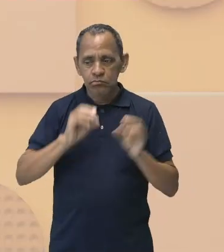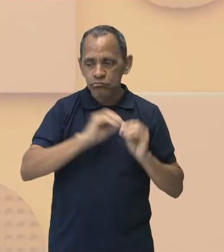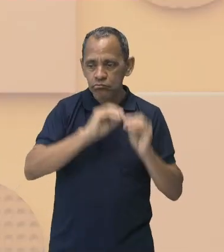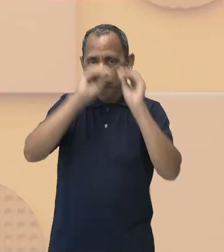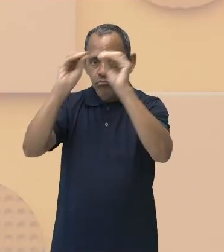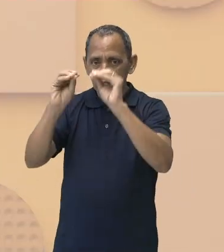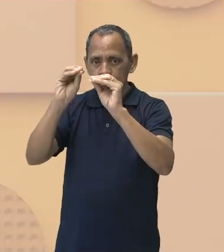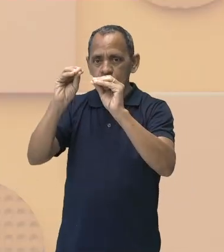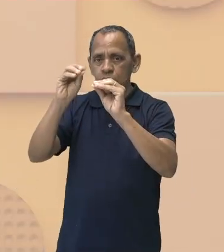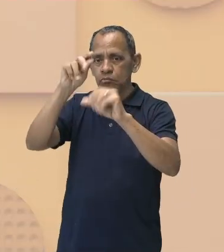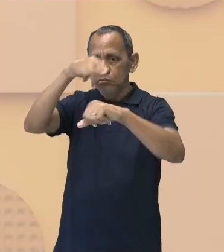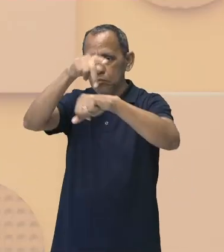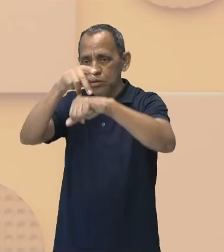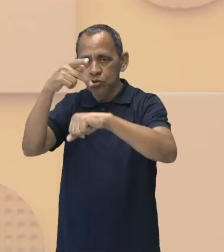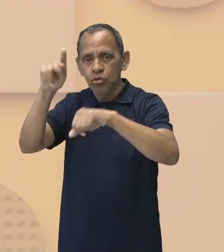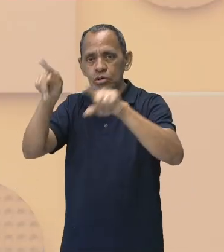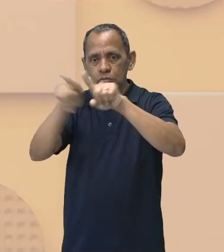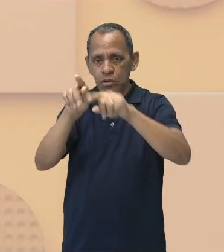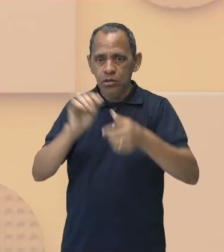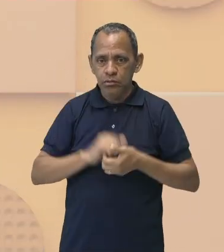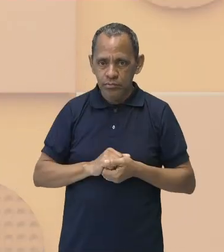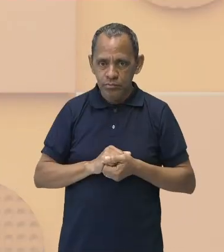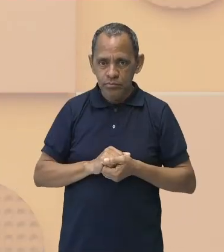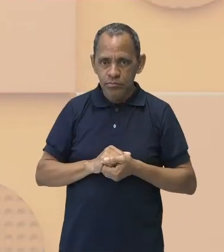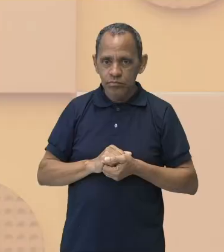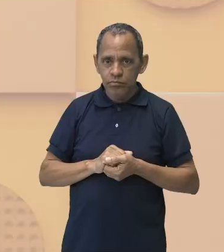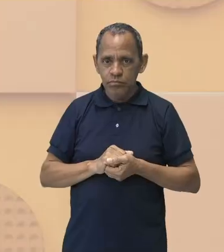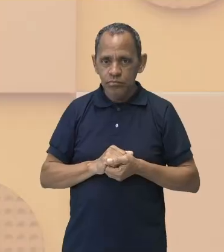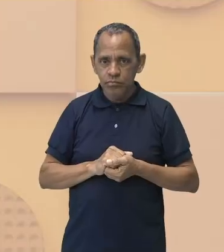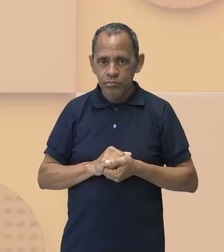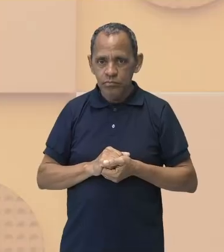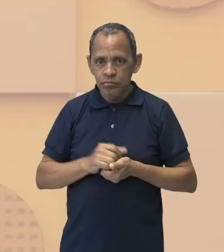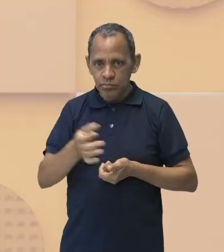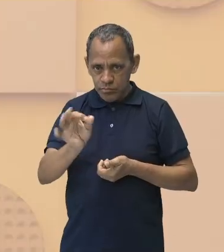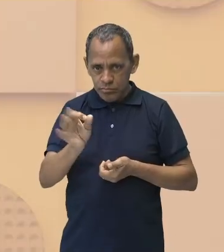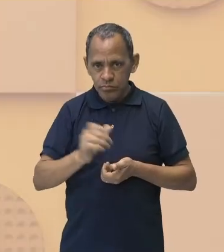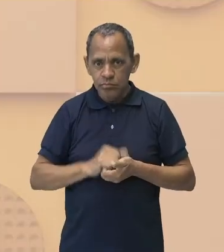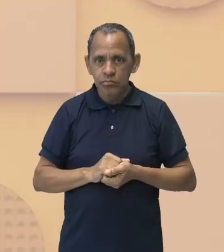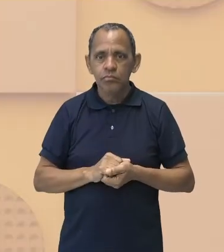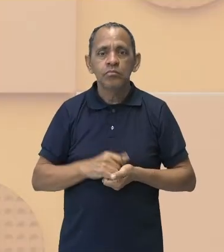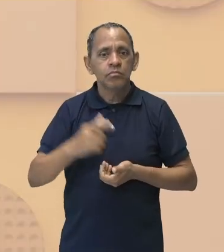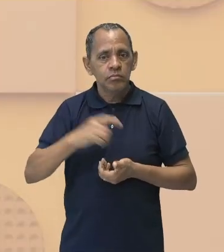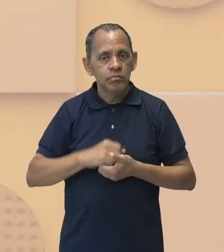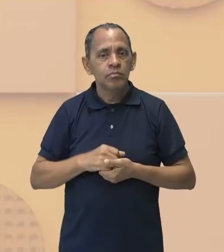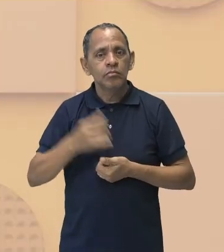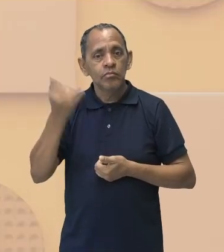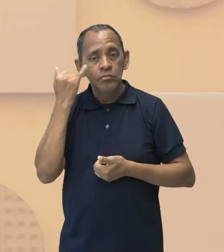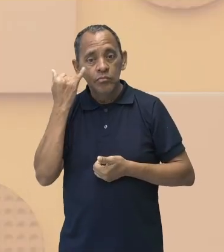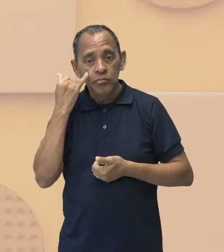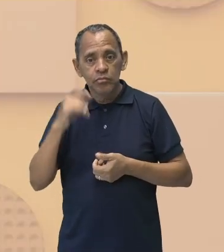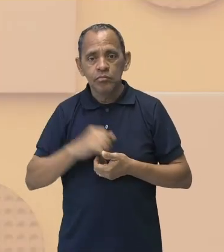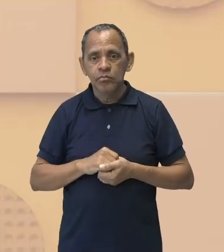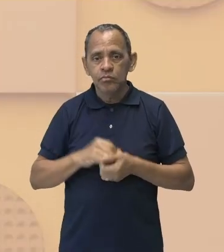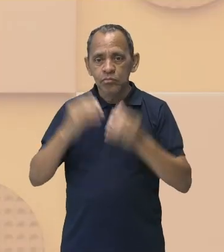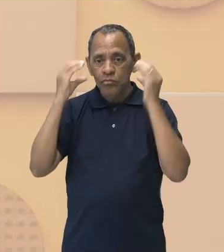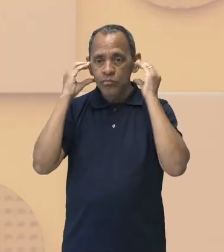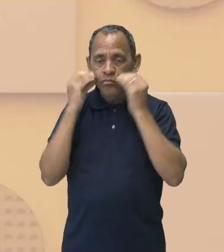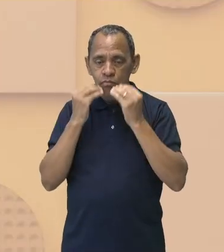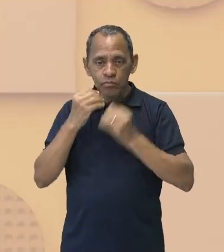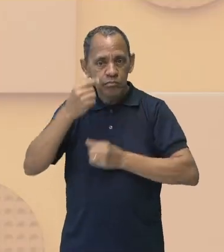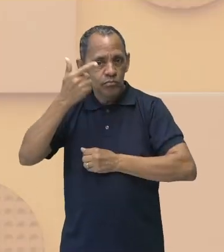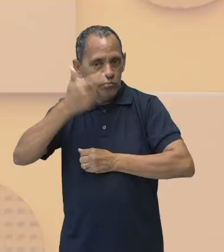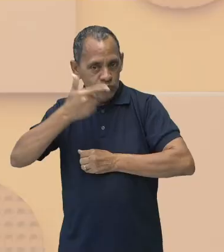na sua deposição do Brasil, certo? Há relatos, né, de que Dom Pedro ele ficou